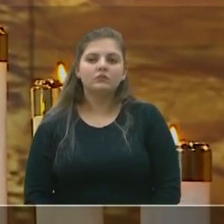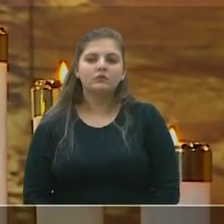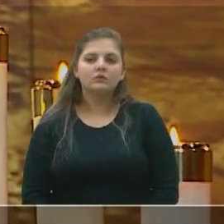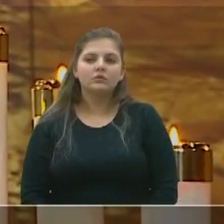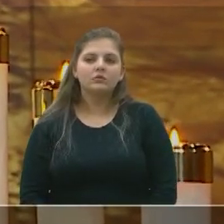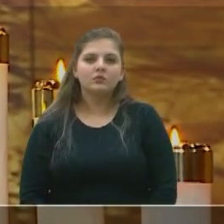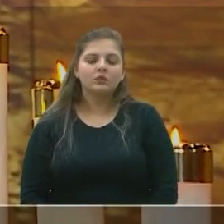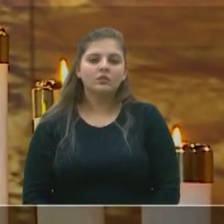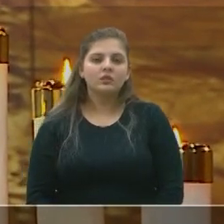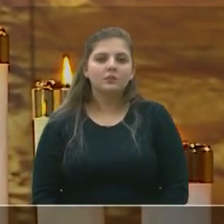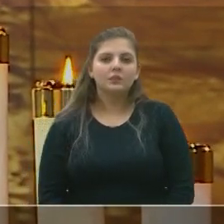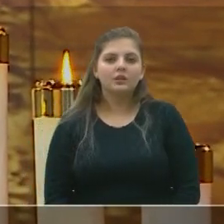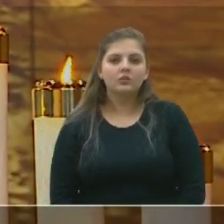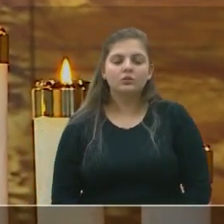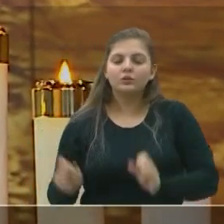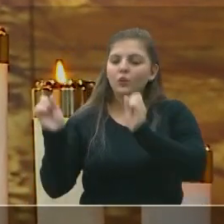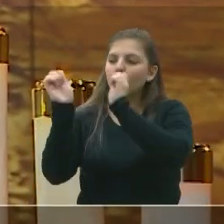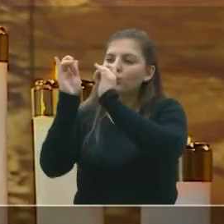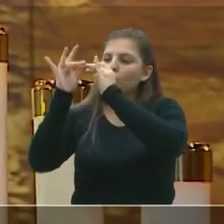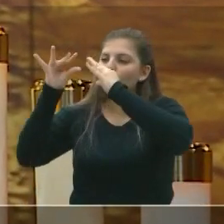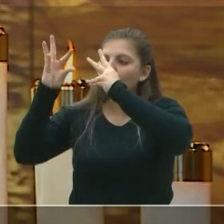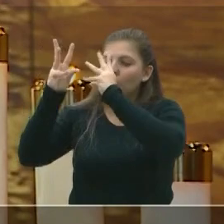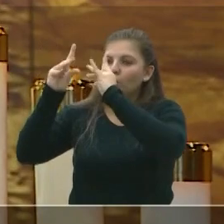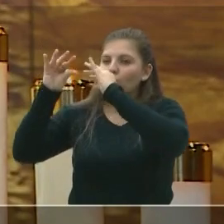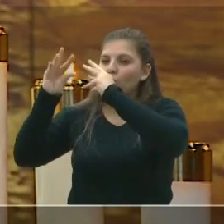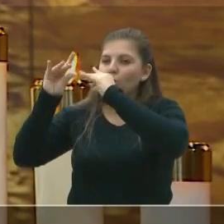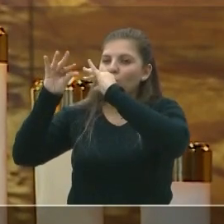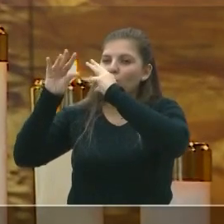solte a sua voz.